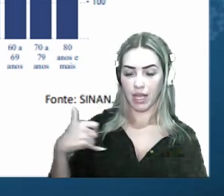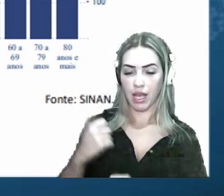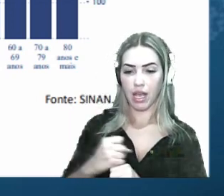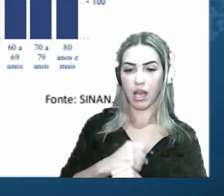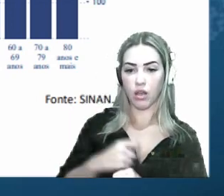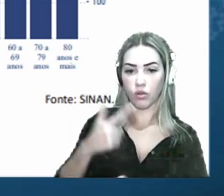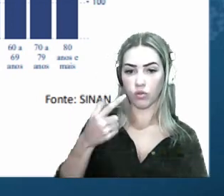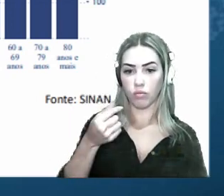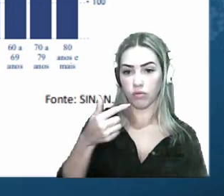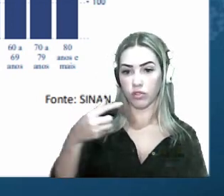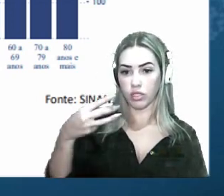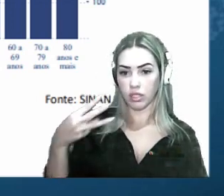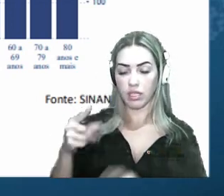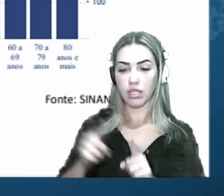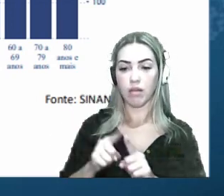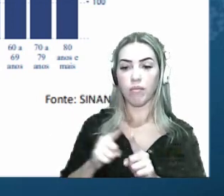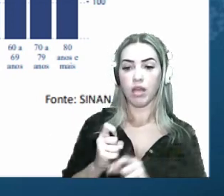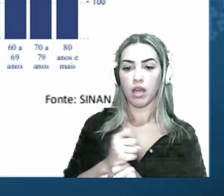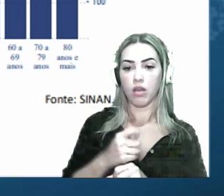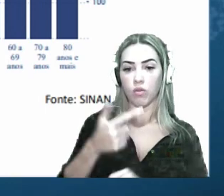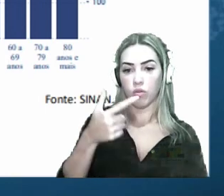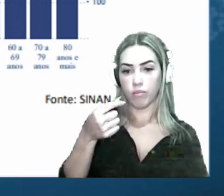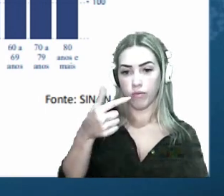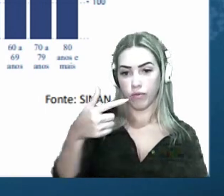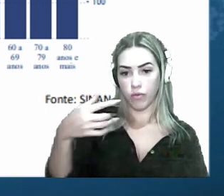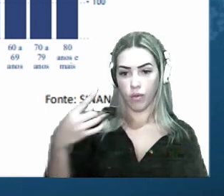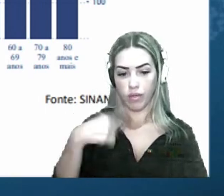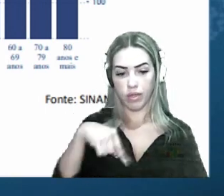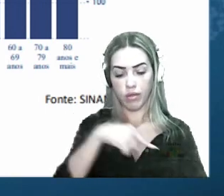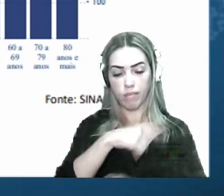de 2024, nós observamos isso, e